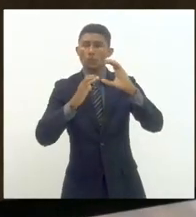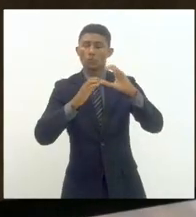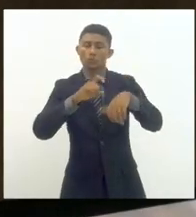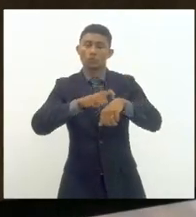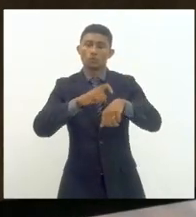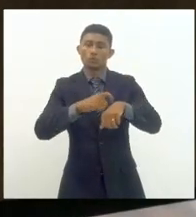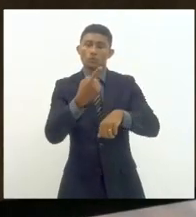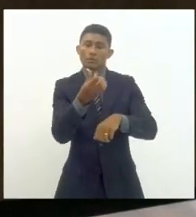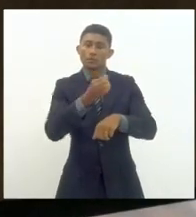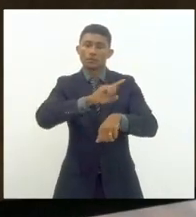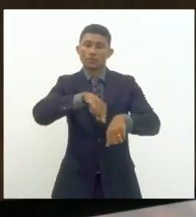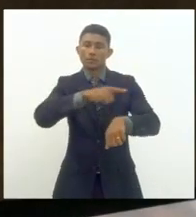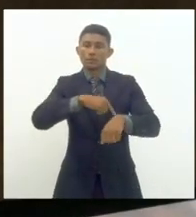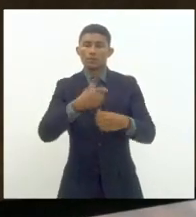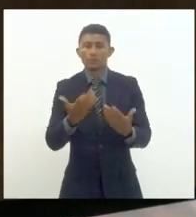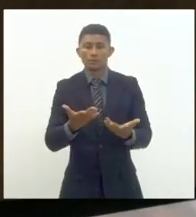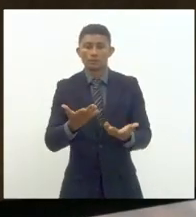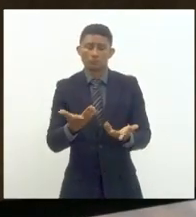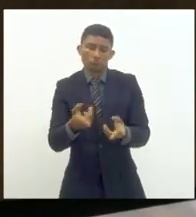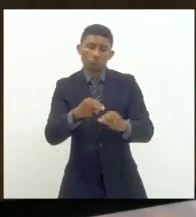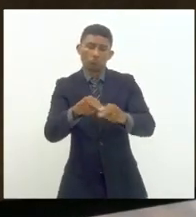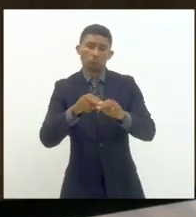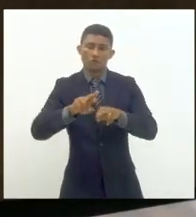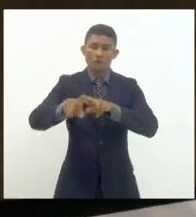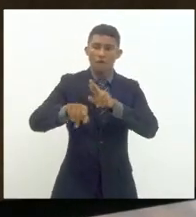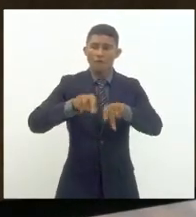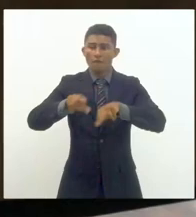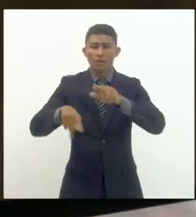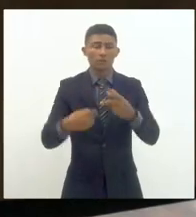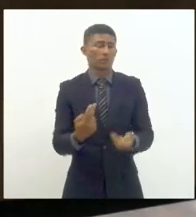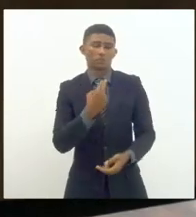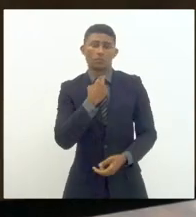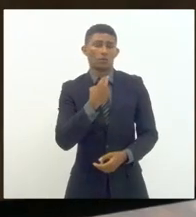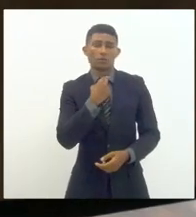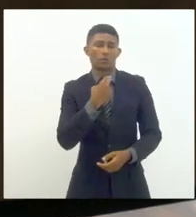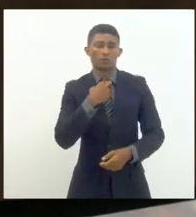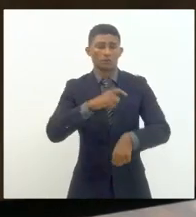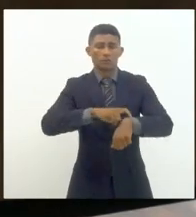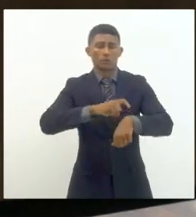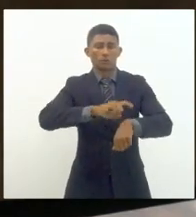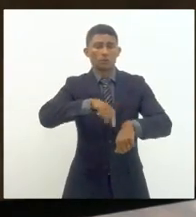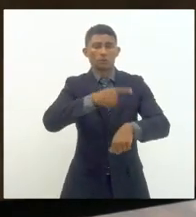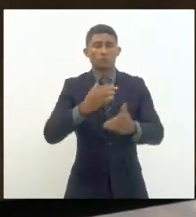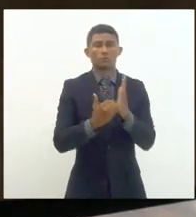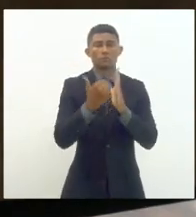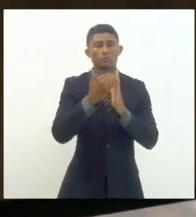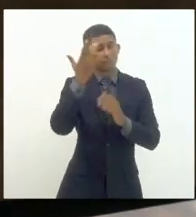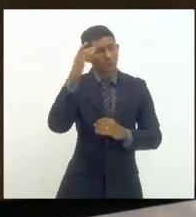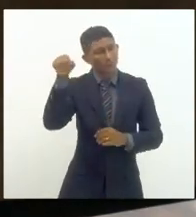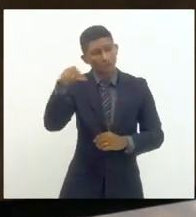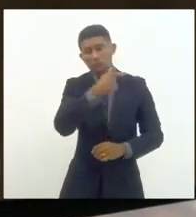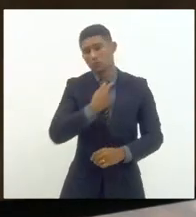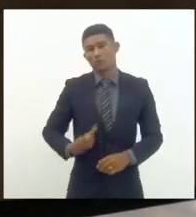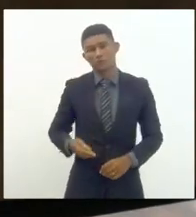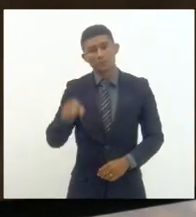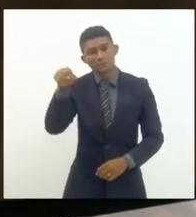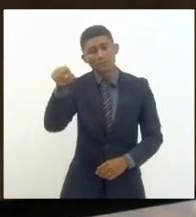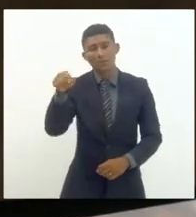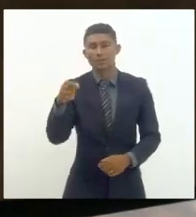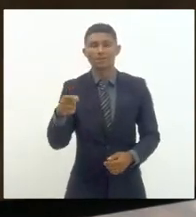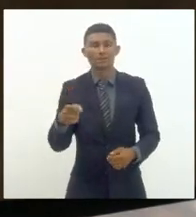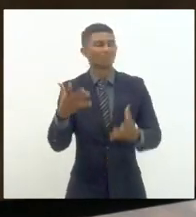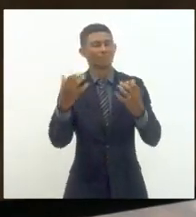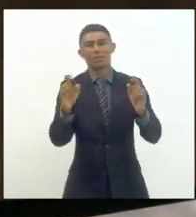e, por diferentes motivos, não podem ter esse acréscimo na carga horária. E acho que o governo, a não permitir que a gente